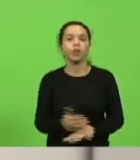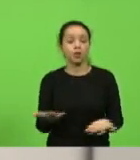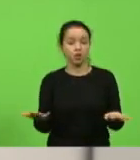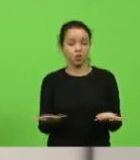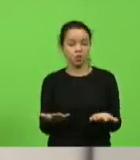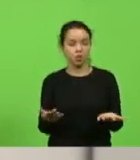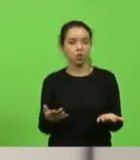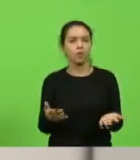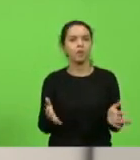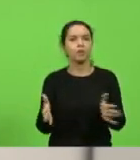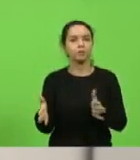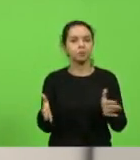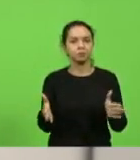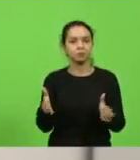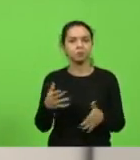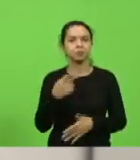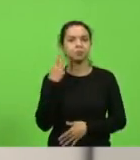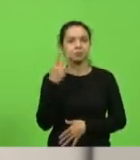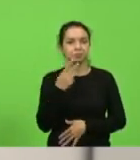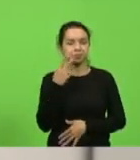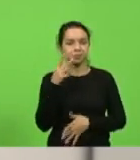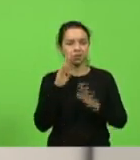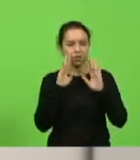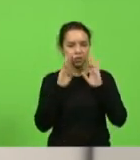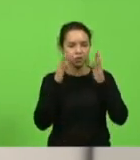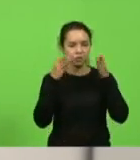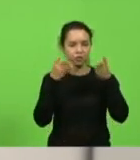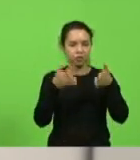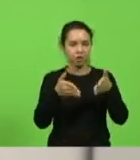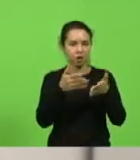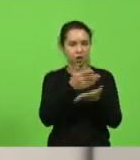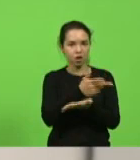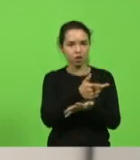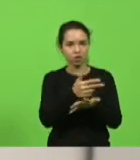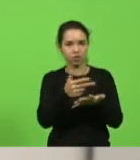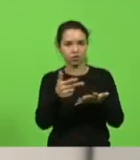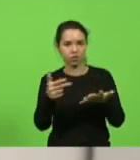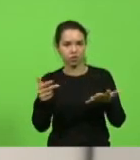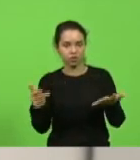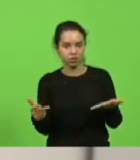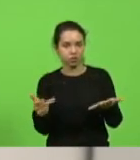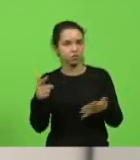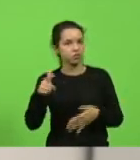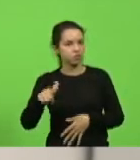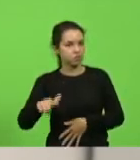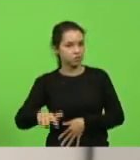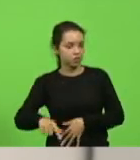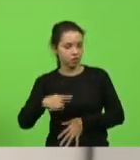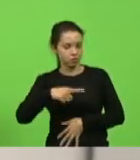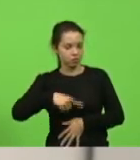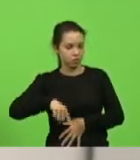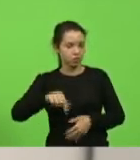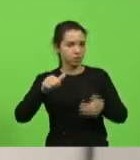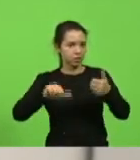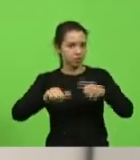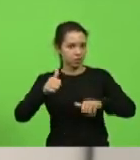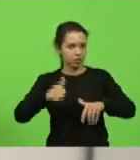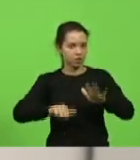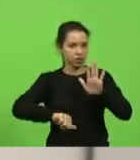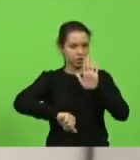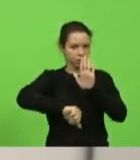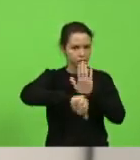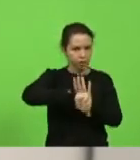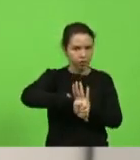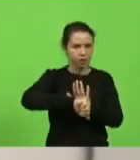o enfoque é totalmente diverso. Aliás, repita-se, aqui não se analisa a prática de crime propriamente